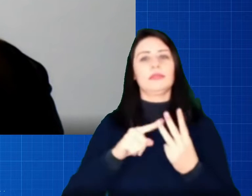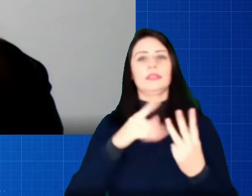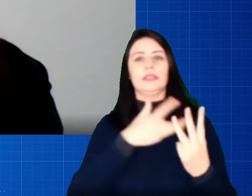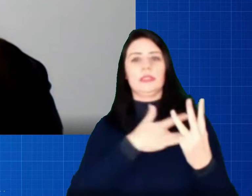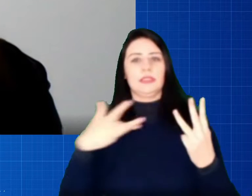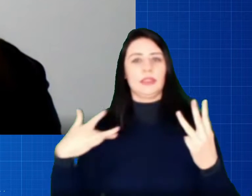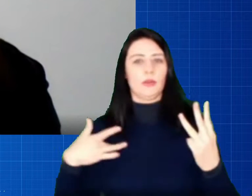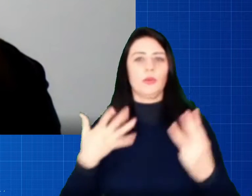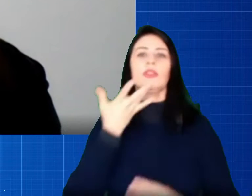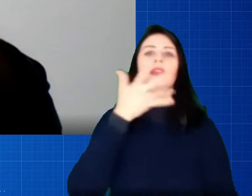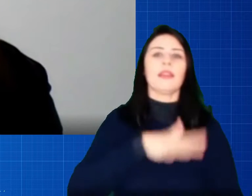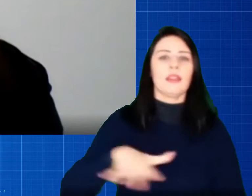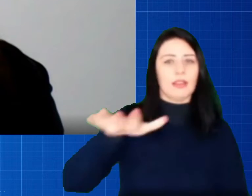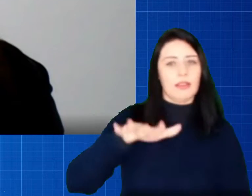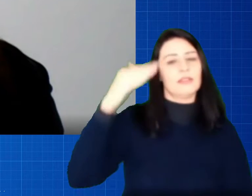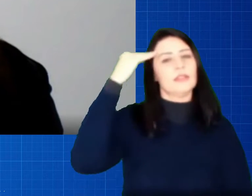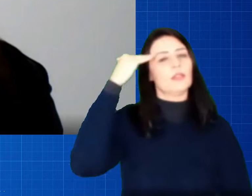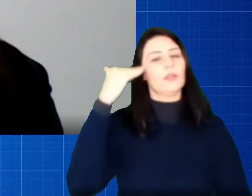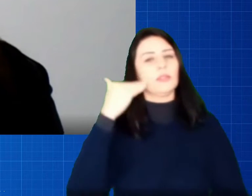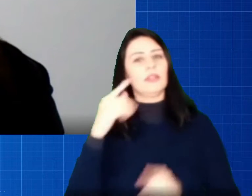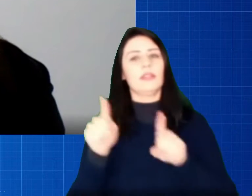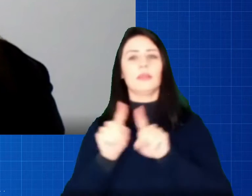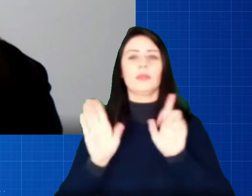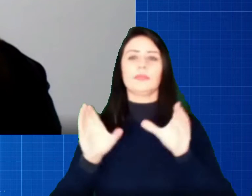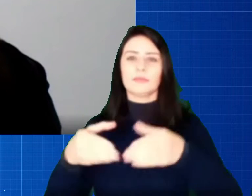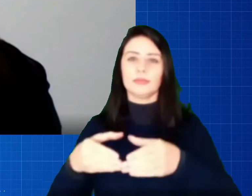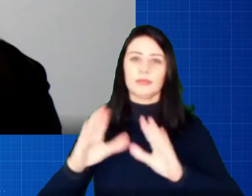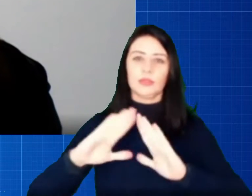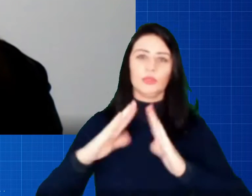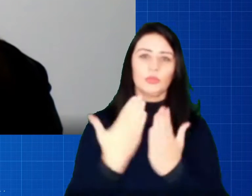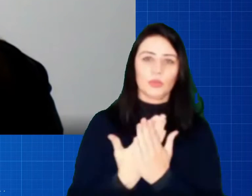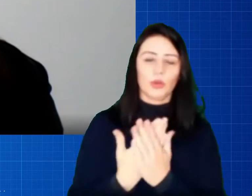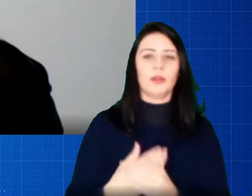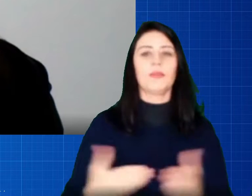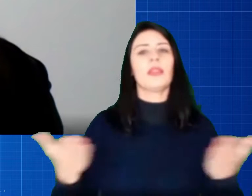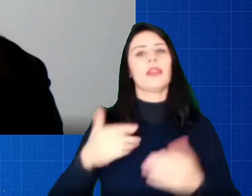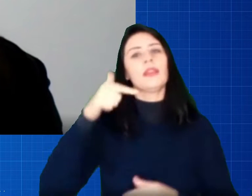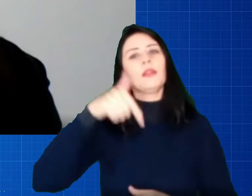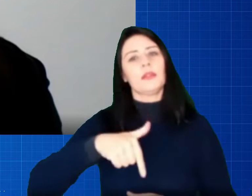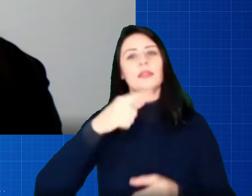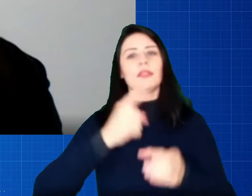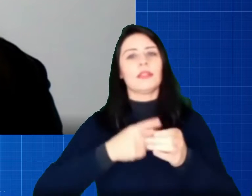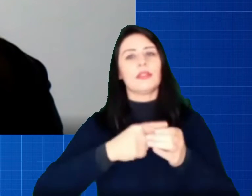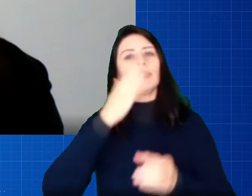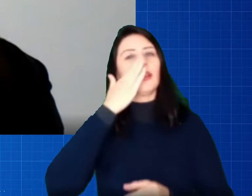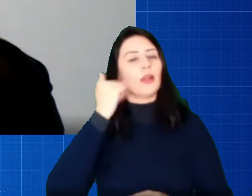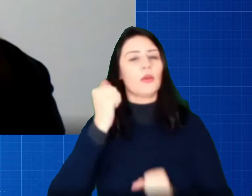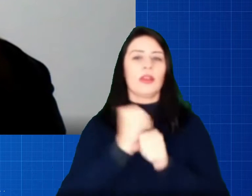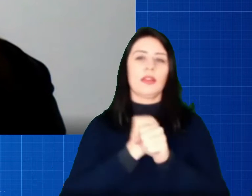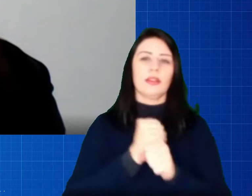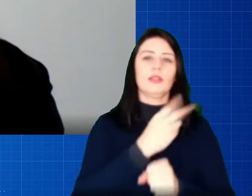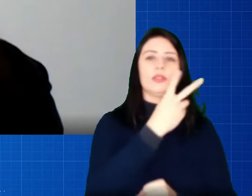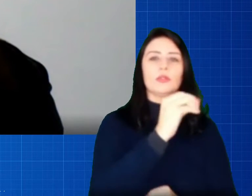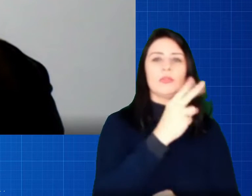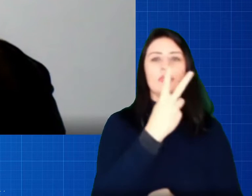saúde, tanto das crianças quanto adolescentes, quanto da comunidade escolar. No município de Araucária, para o